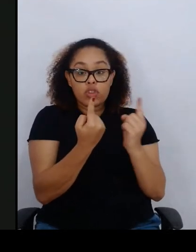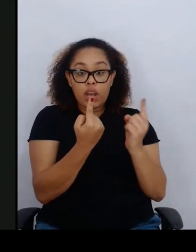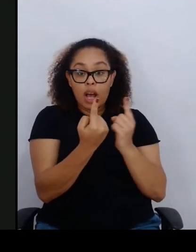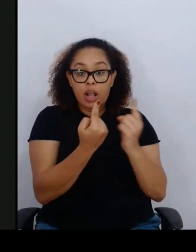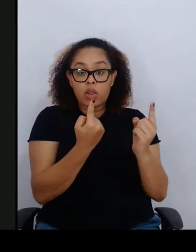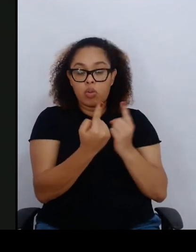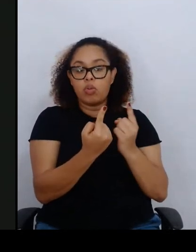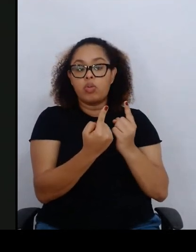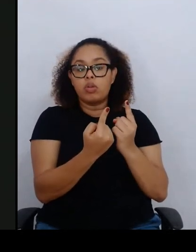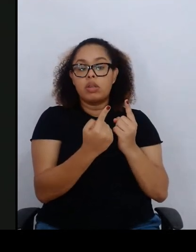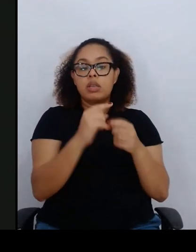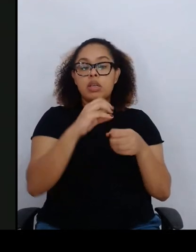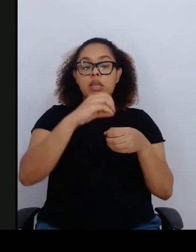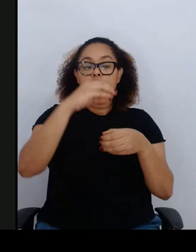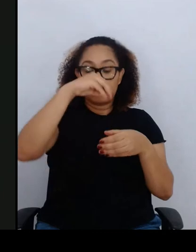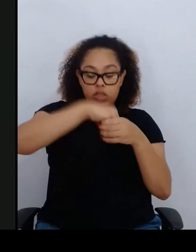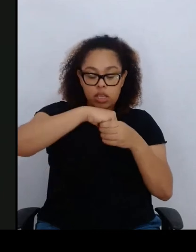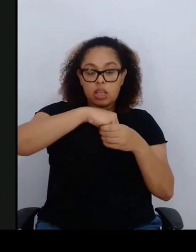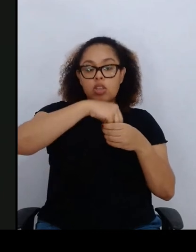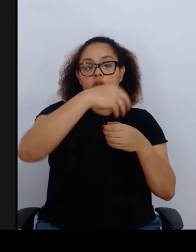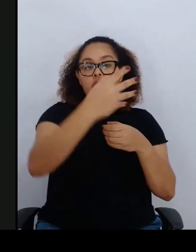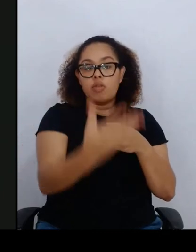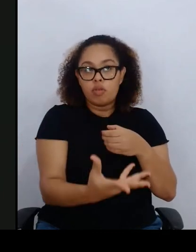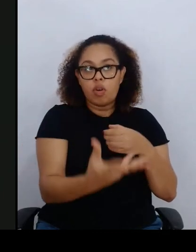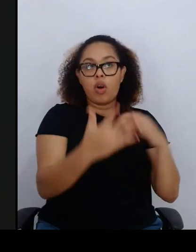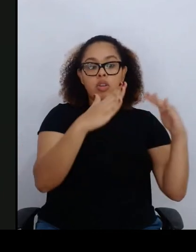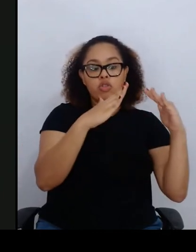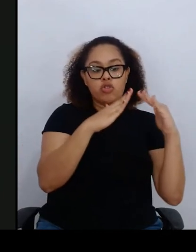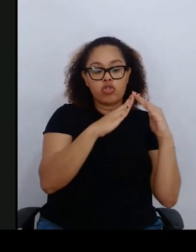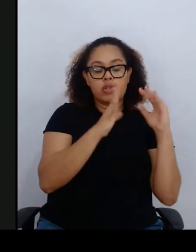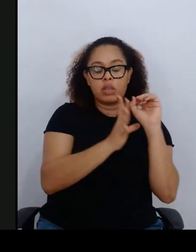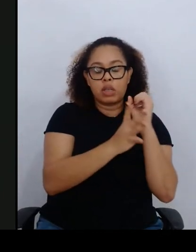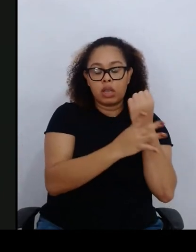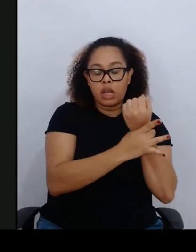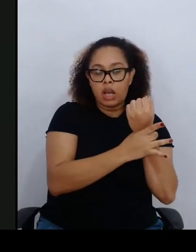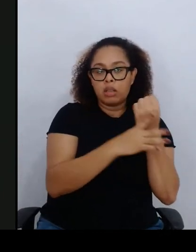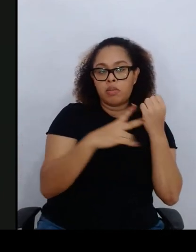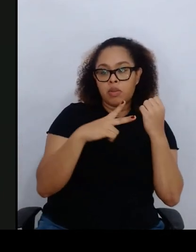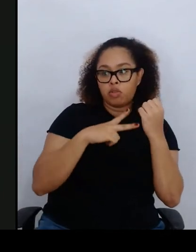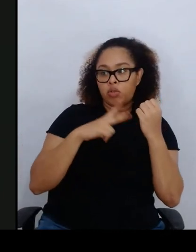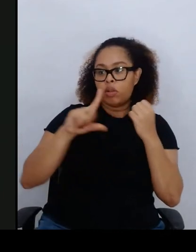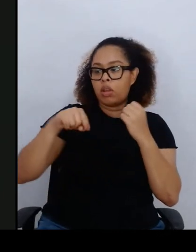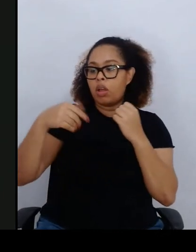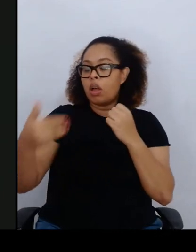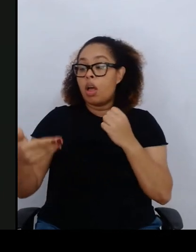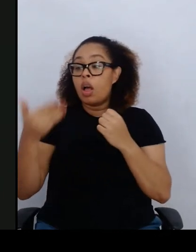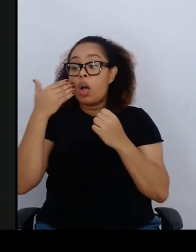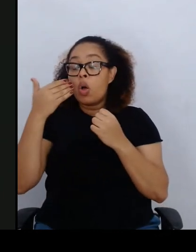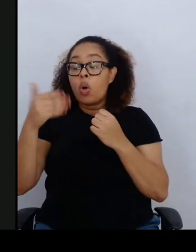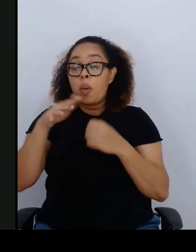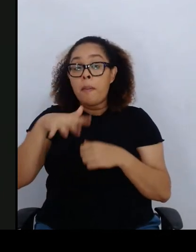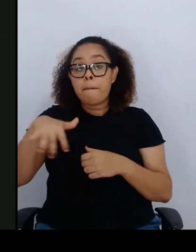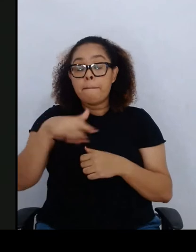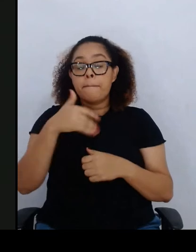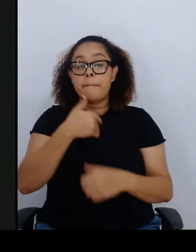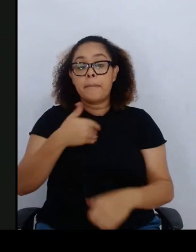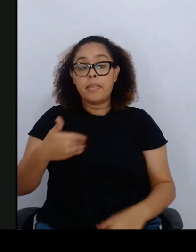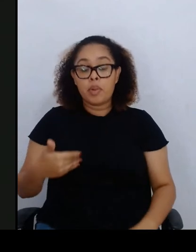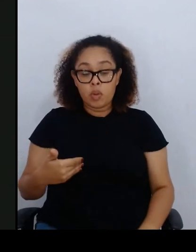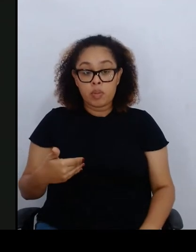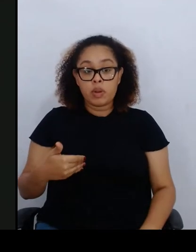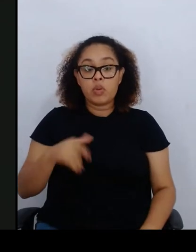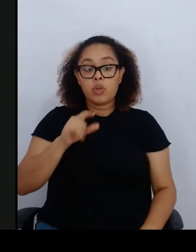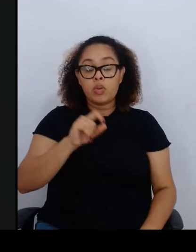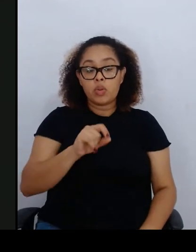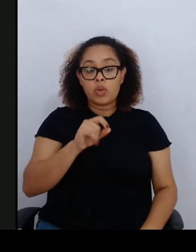o ambiente interno doméstico e isso no situa como em muitas obras do Baker nesse espaço que é